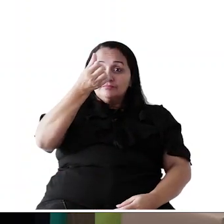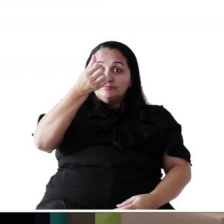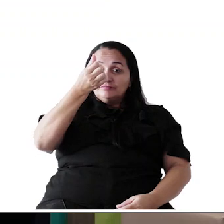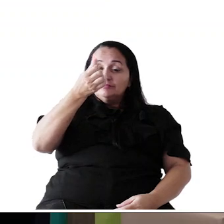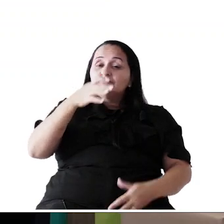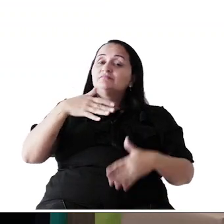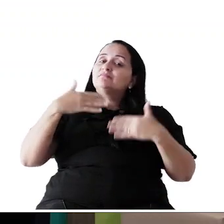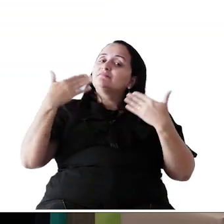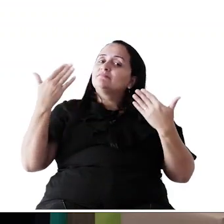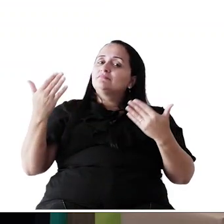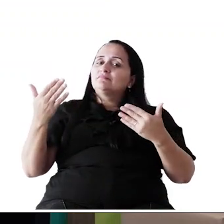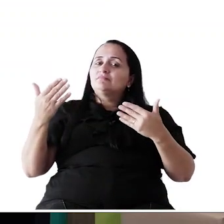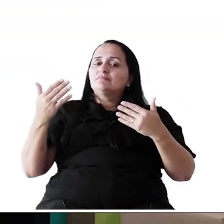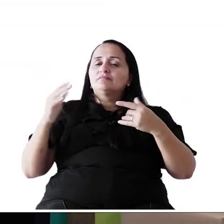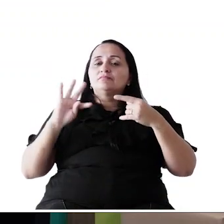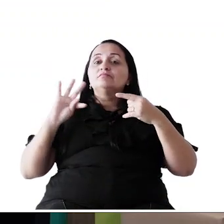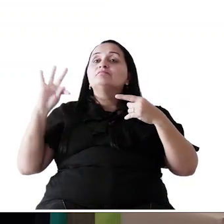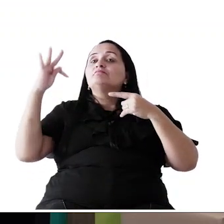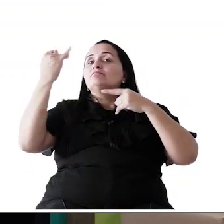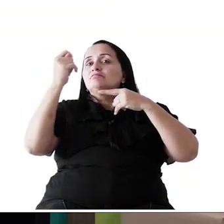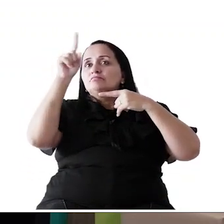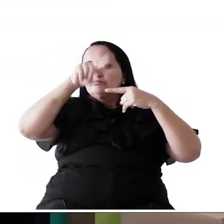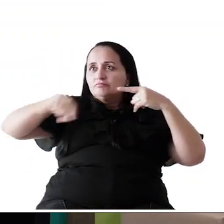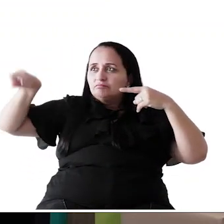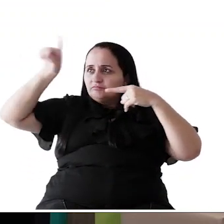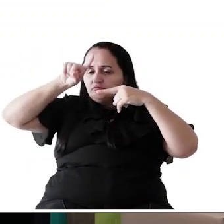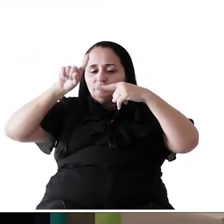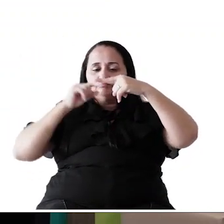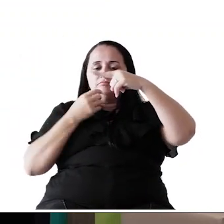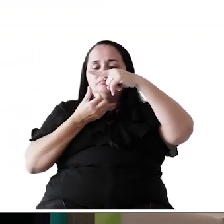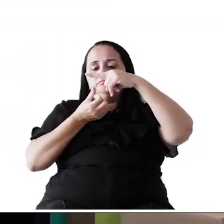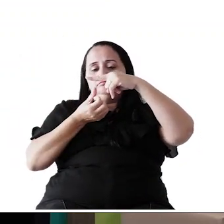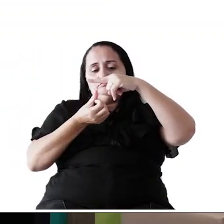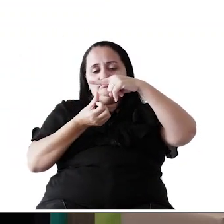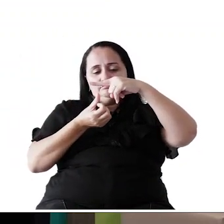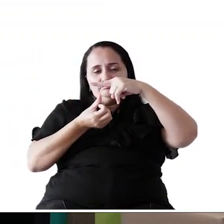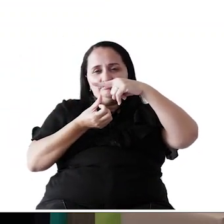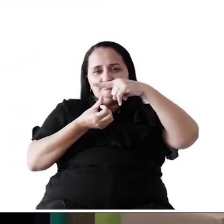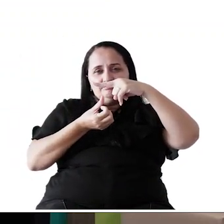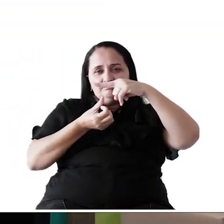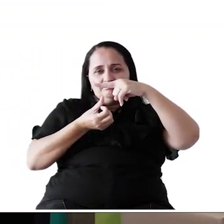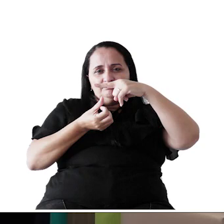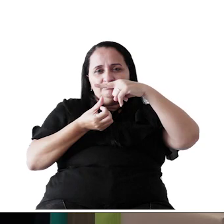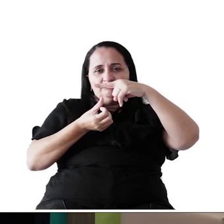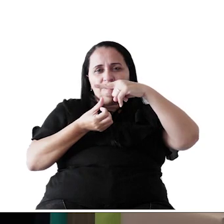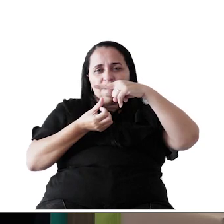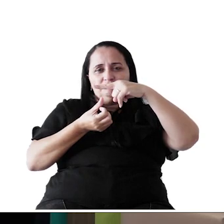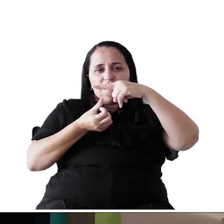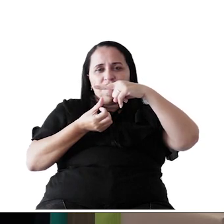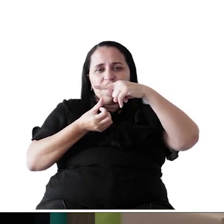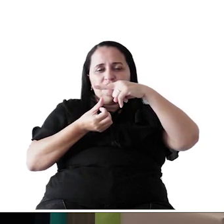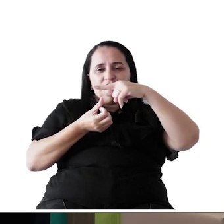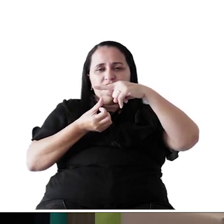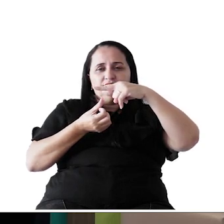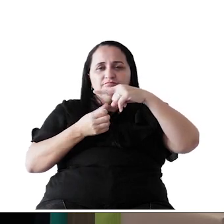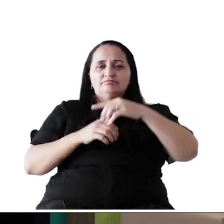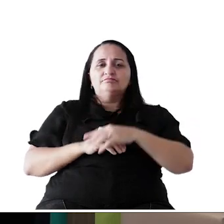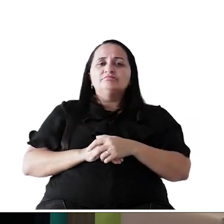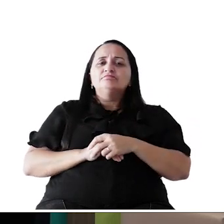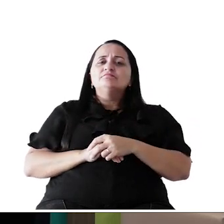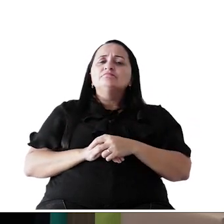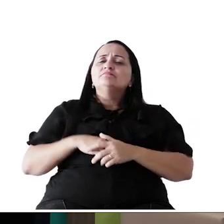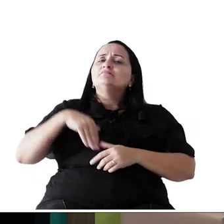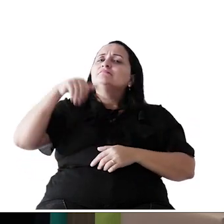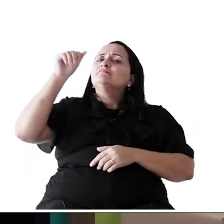6. Então, seguindo o nosso esquema, o nosso todo tem 6